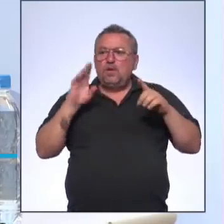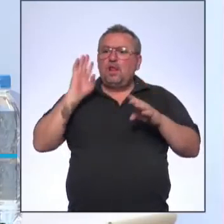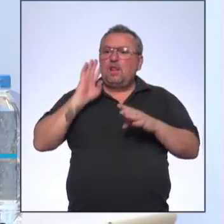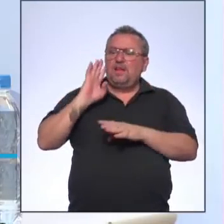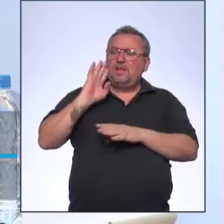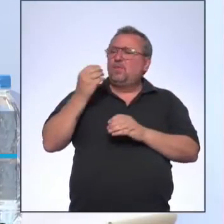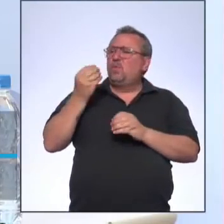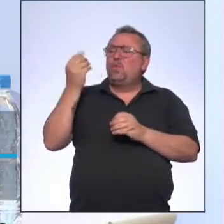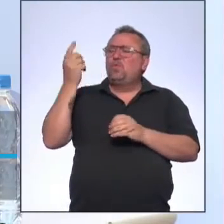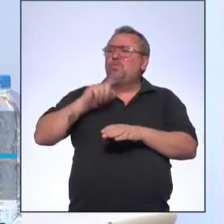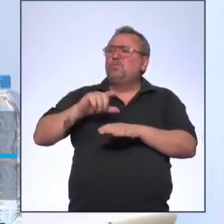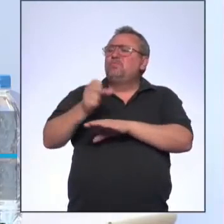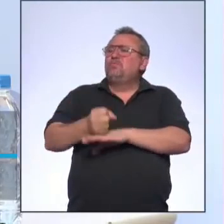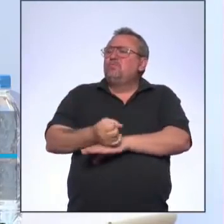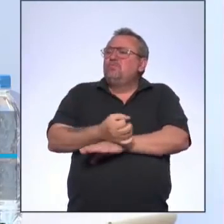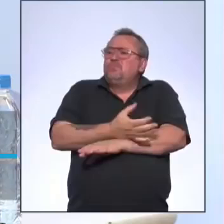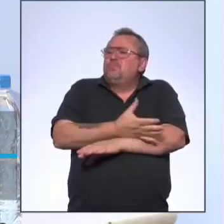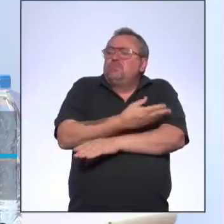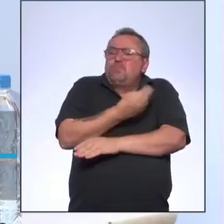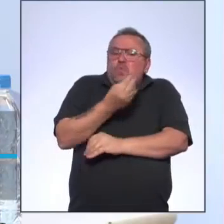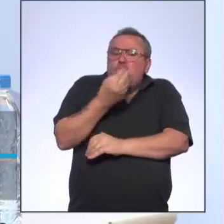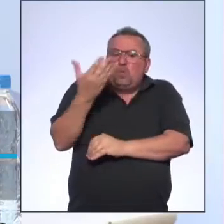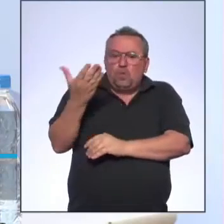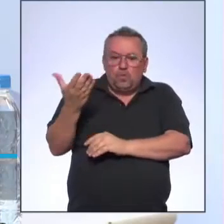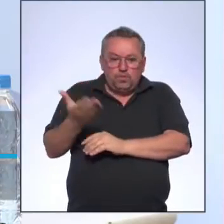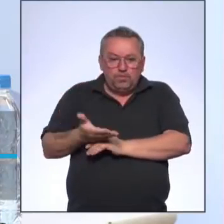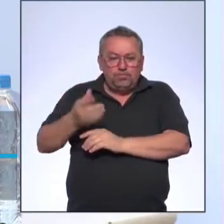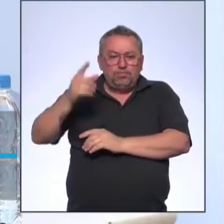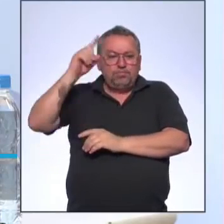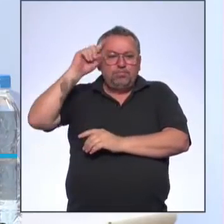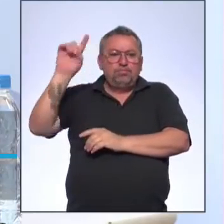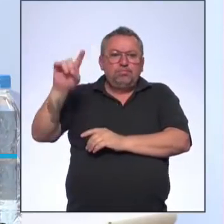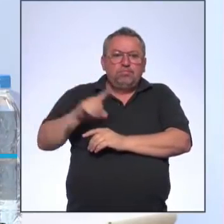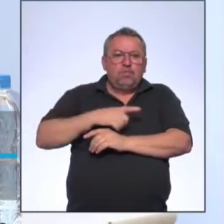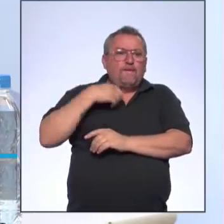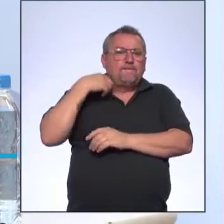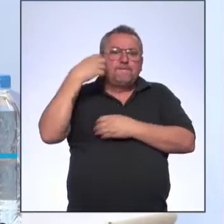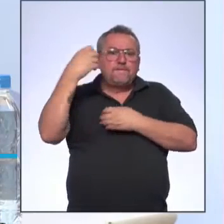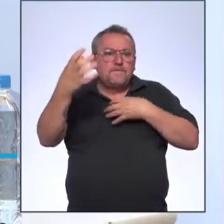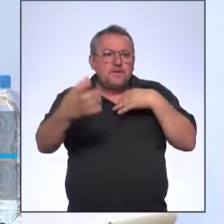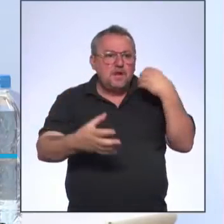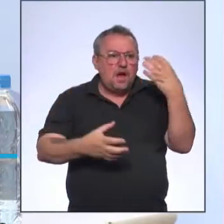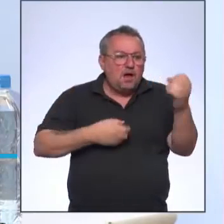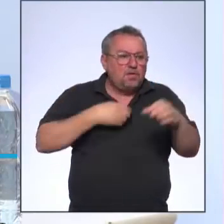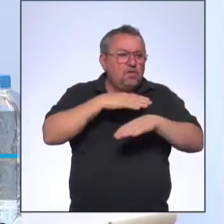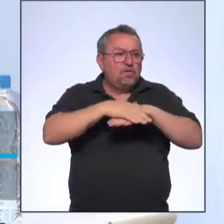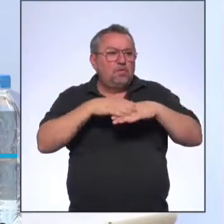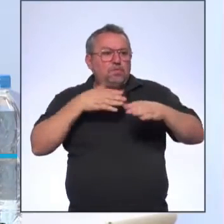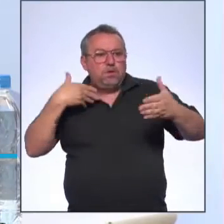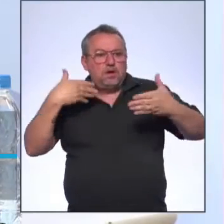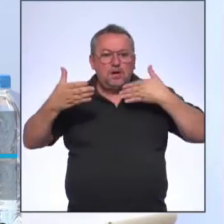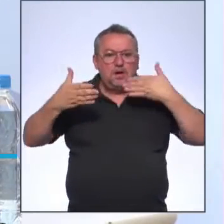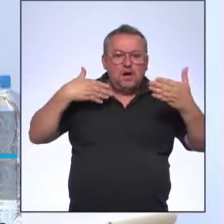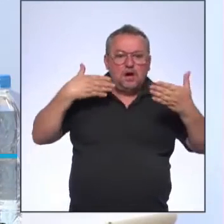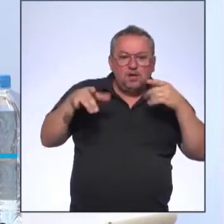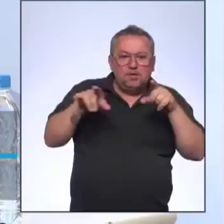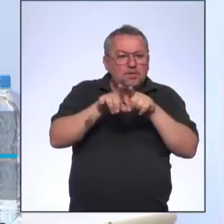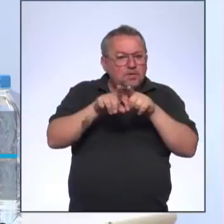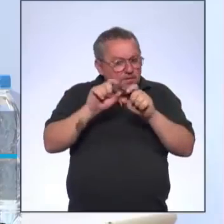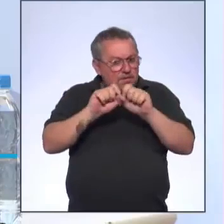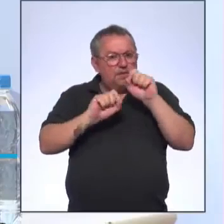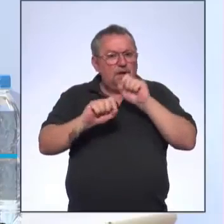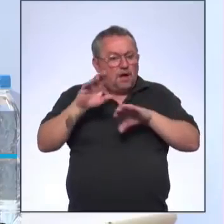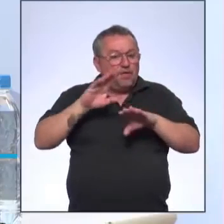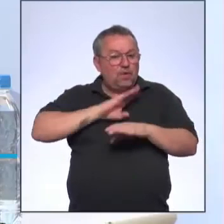onde que vêm essas ideias? Cotidiano, viagens, ideias, trocas de ideia com os amigos. Às vezes, sim, vem